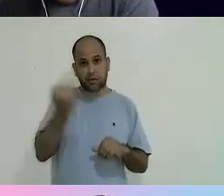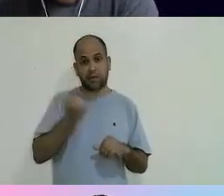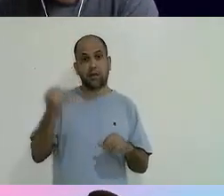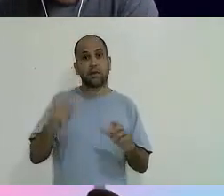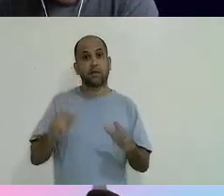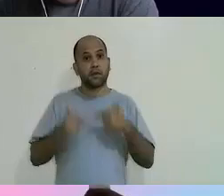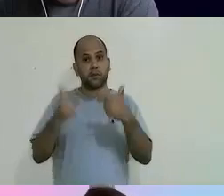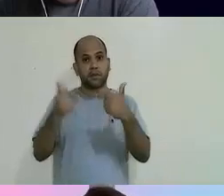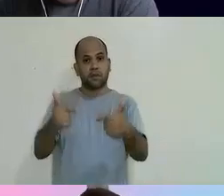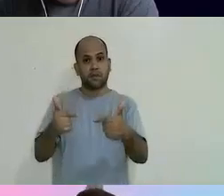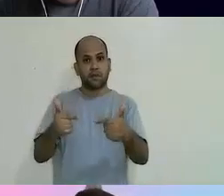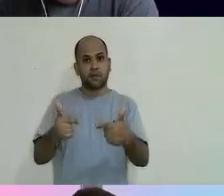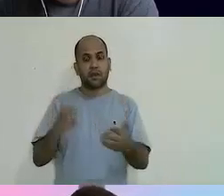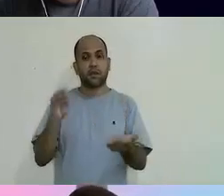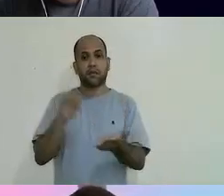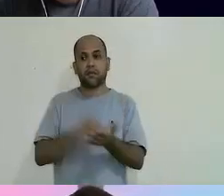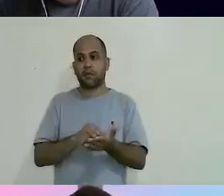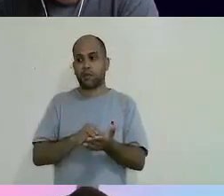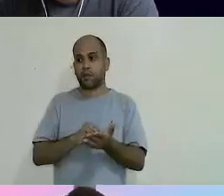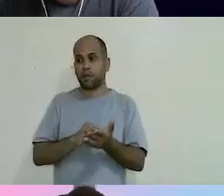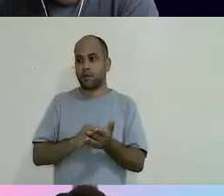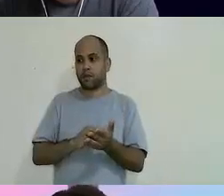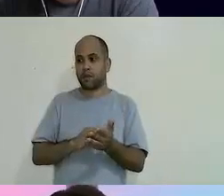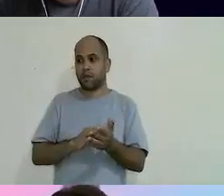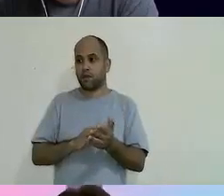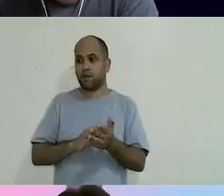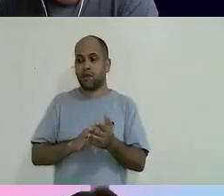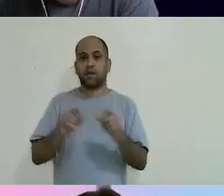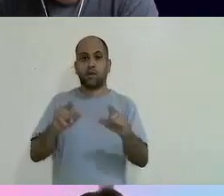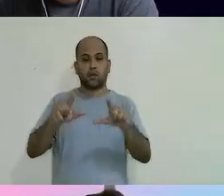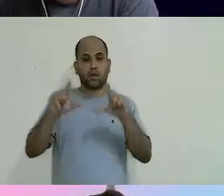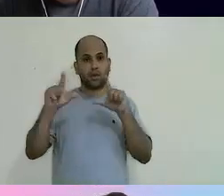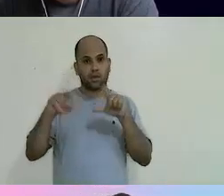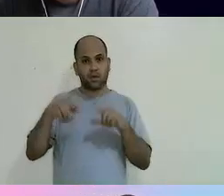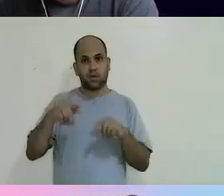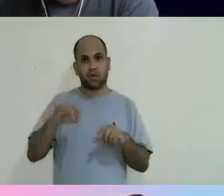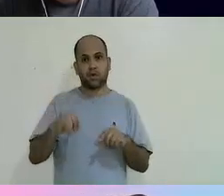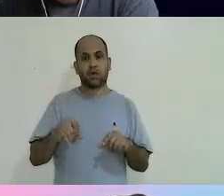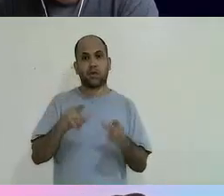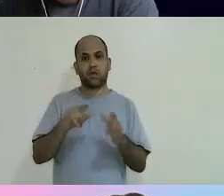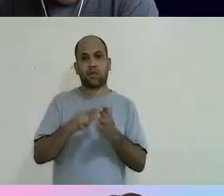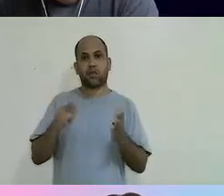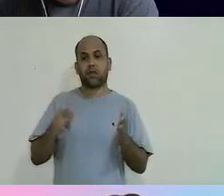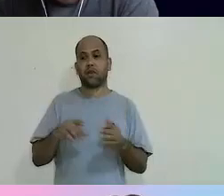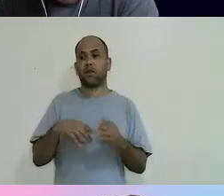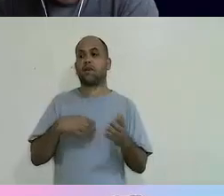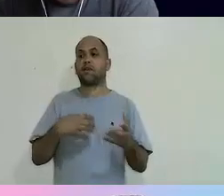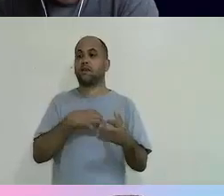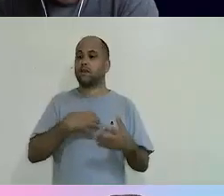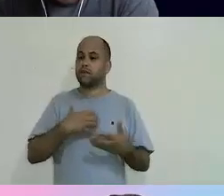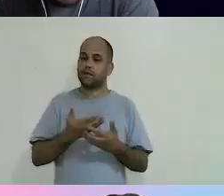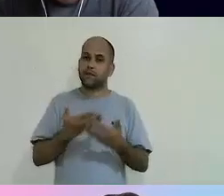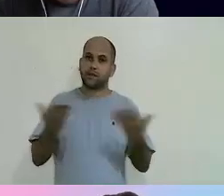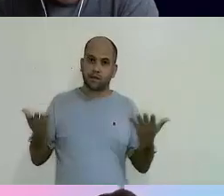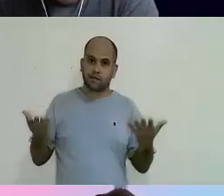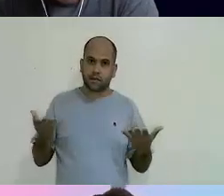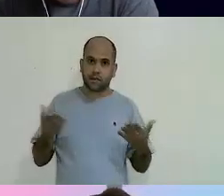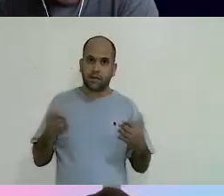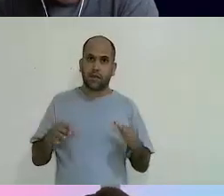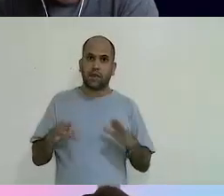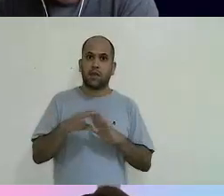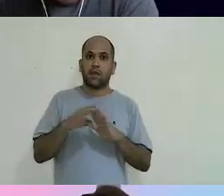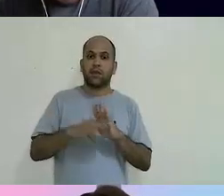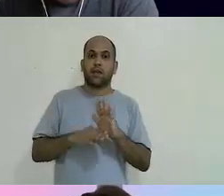movimento. Eu coloquei aqui o QR Code de jornada, tá? Sejam super bem-vindos ao programa, a Edux é um